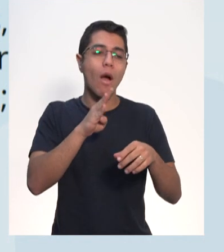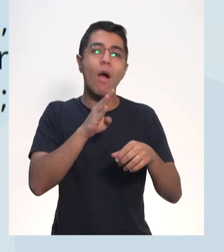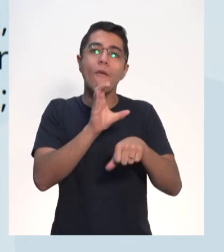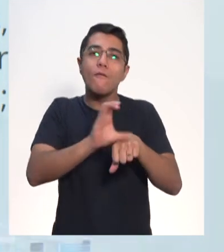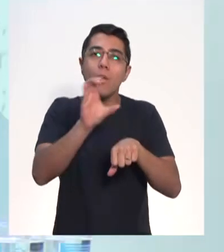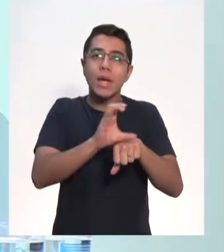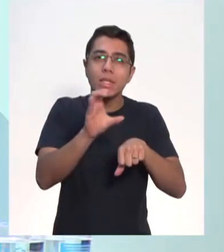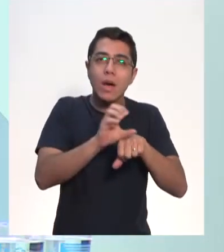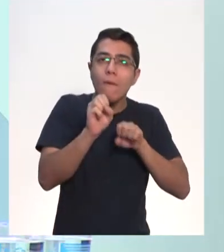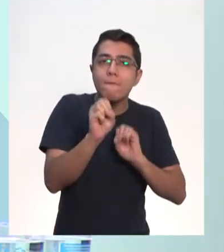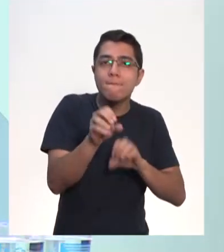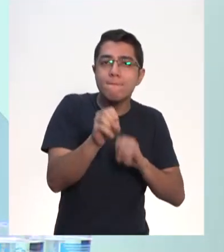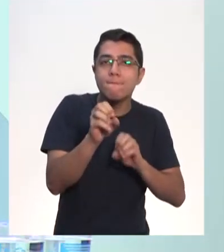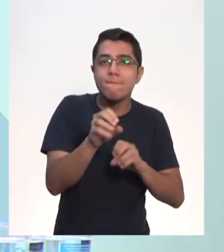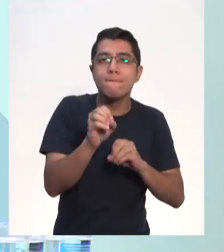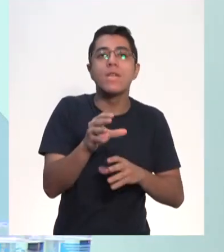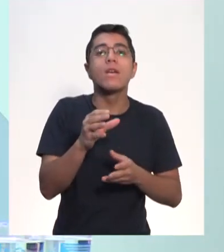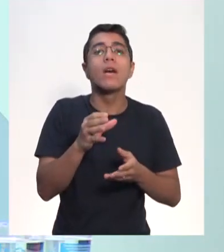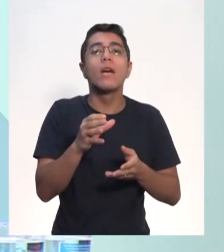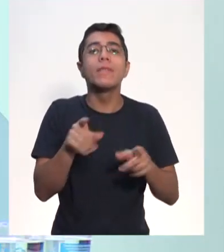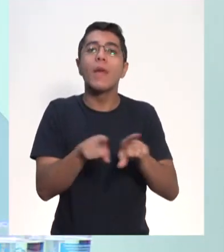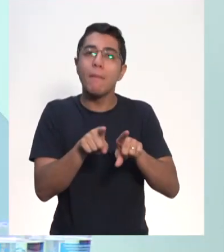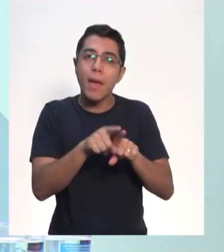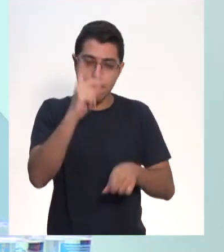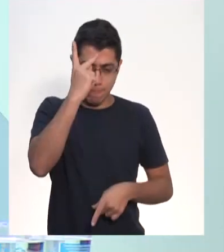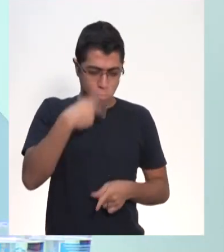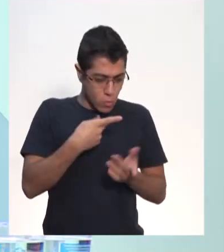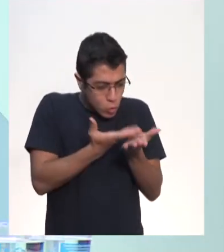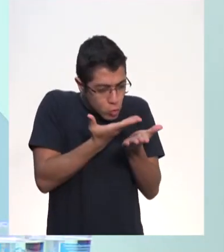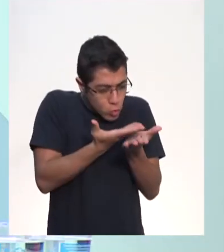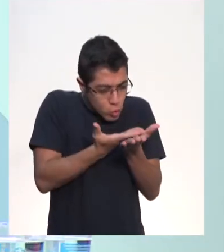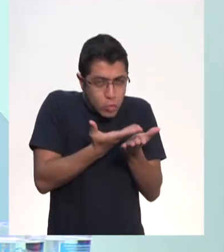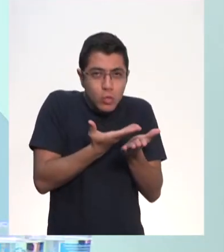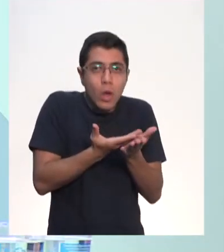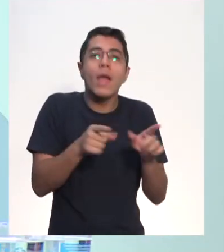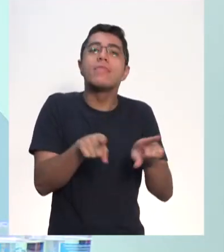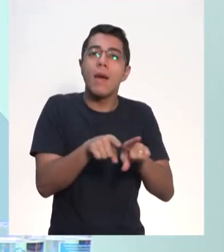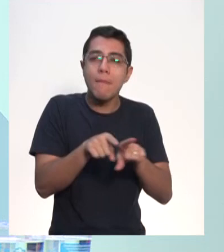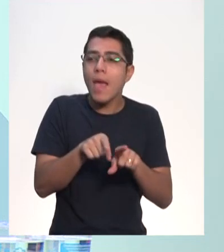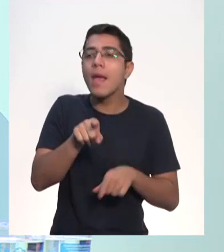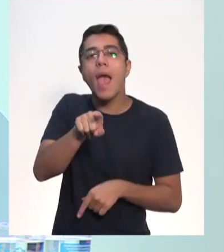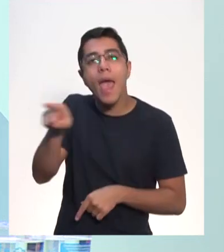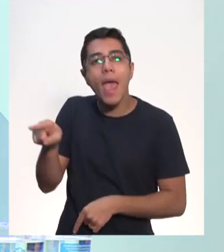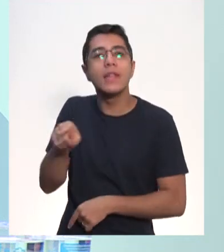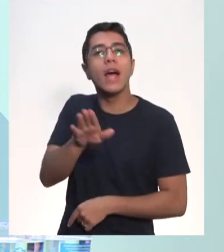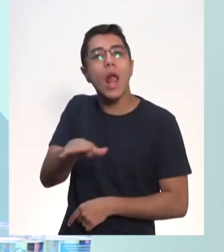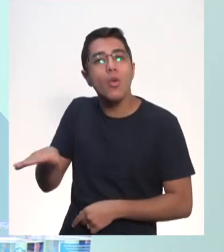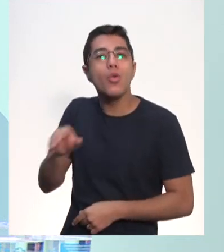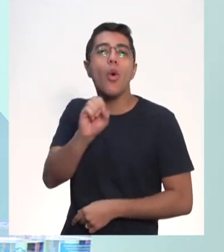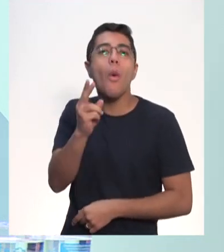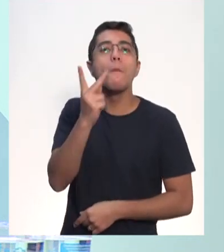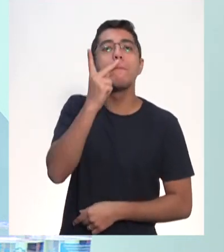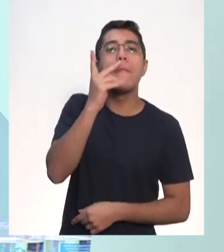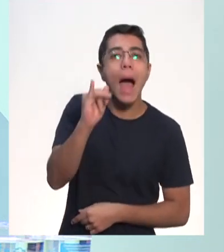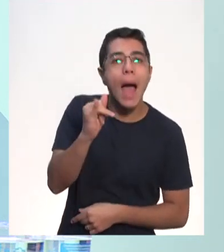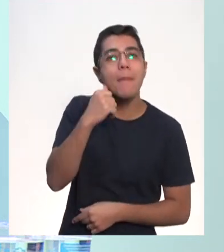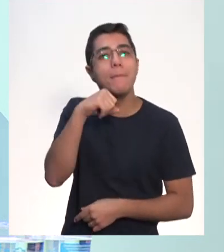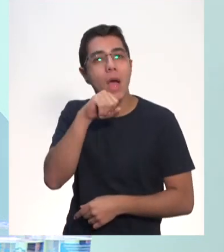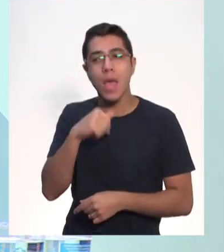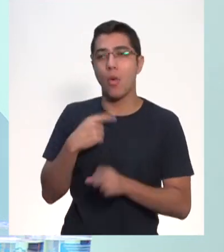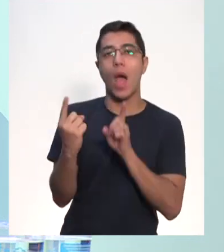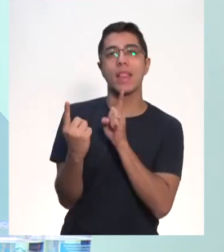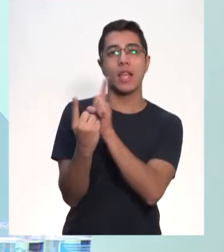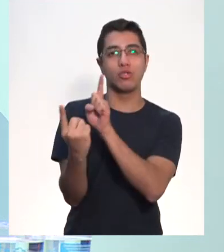pais e alunos. Então, como eu mencionei anteriormente, a ATPC ela é um espaço de formação e um espaço